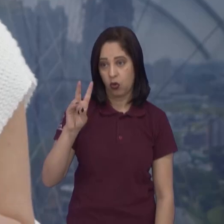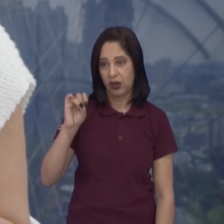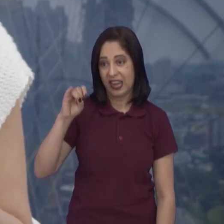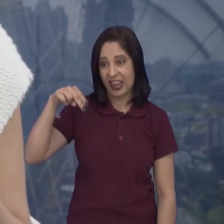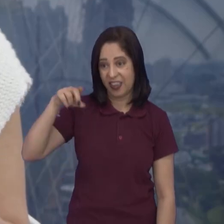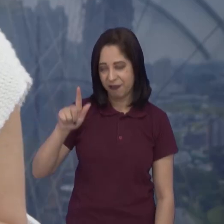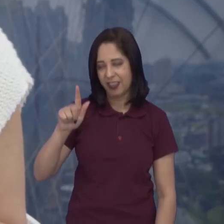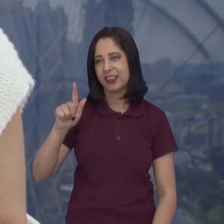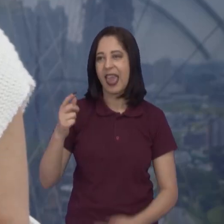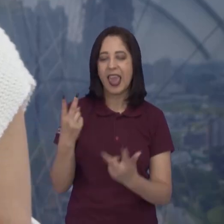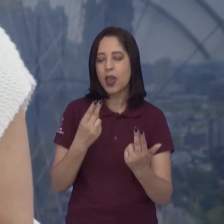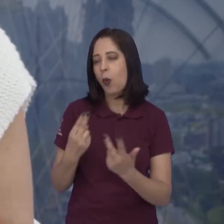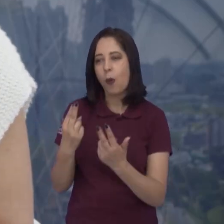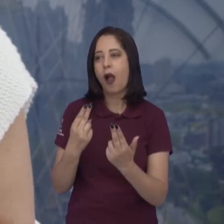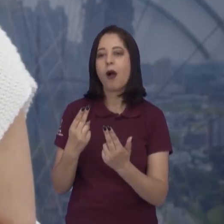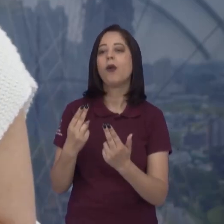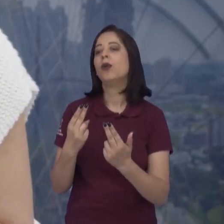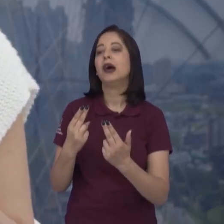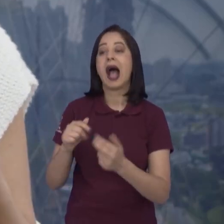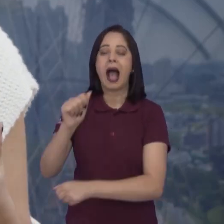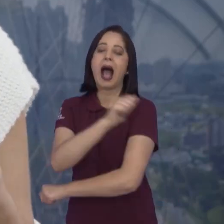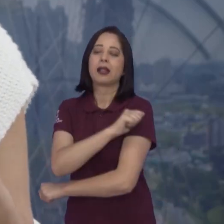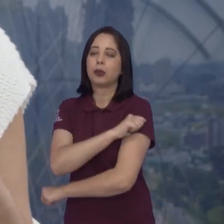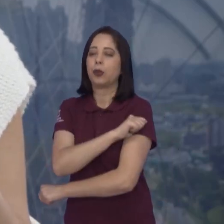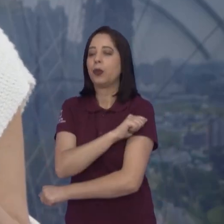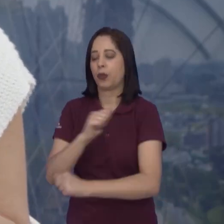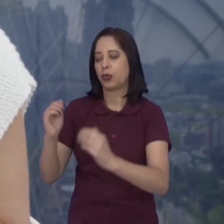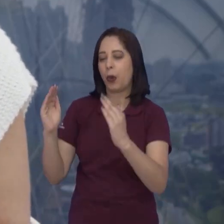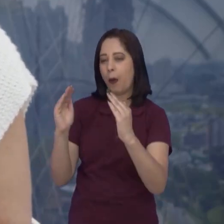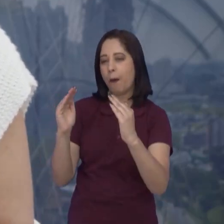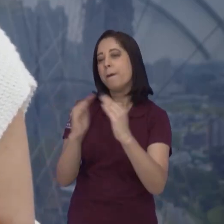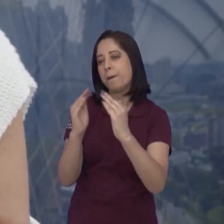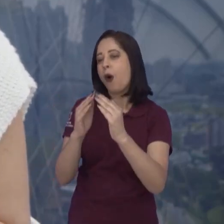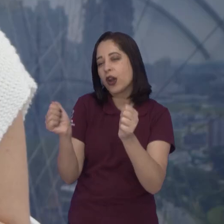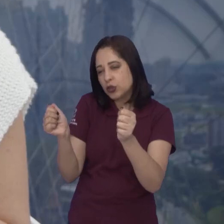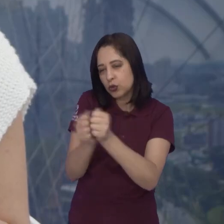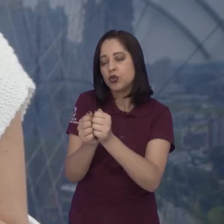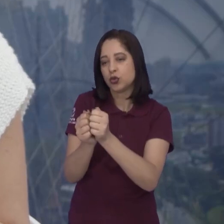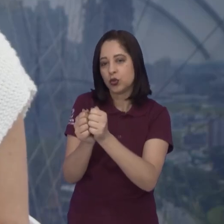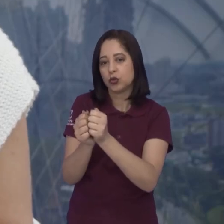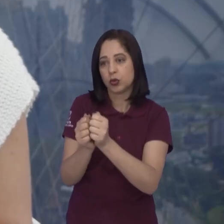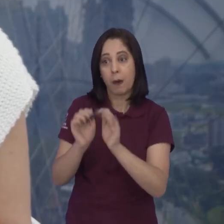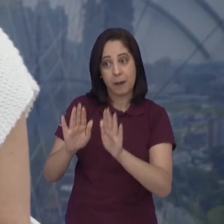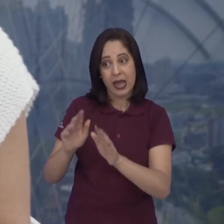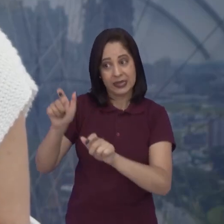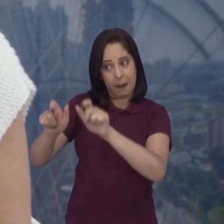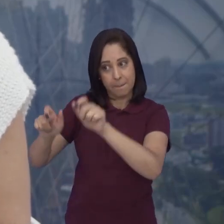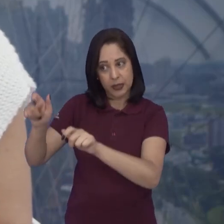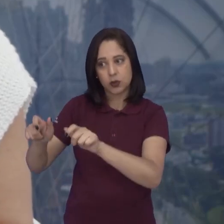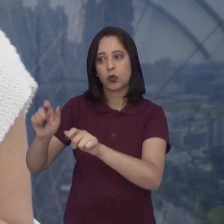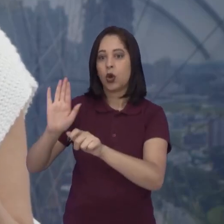gente costumava falar, né? Como uma pessoa adulta, eu acredito que pelos preços dos